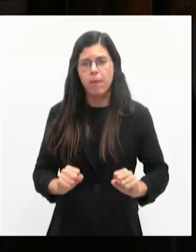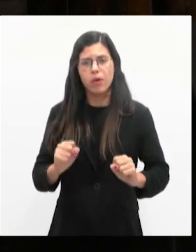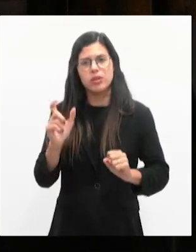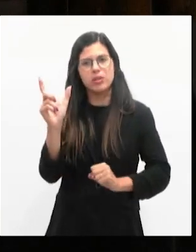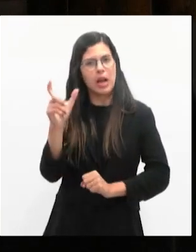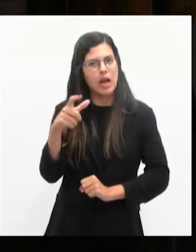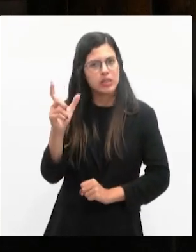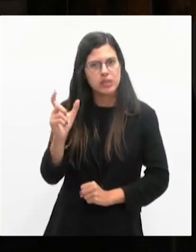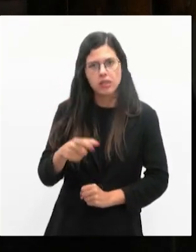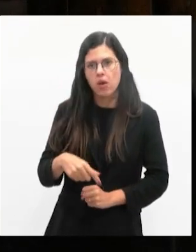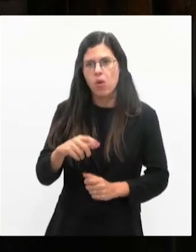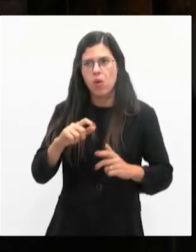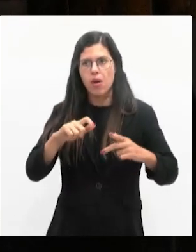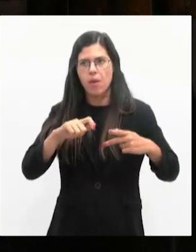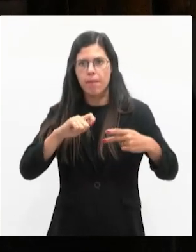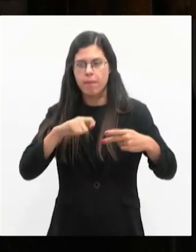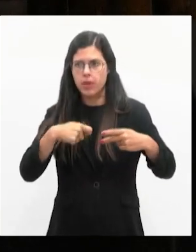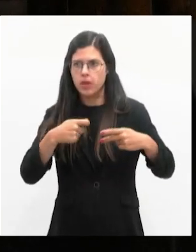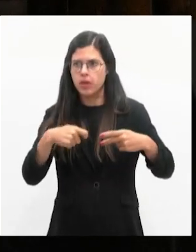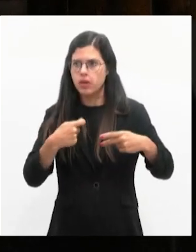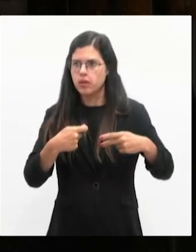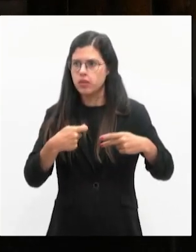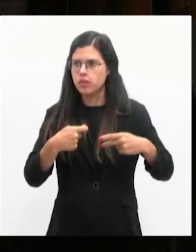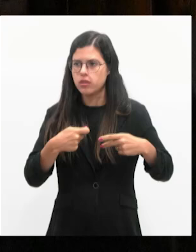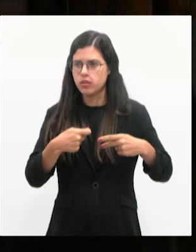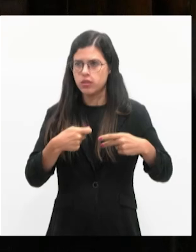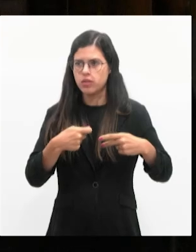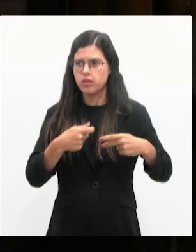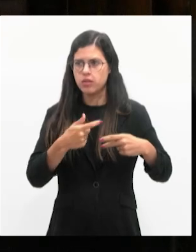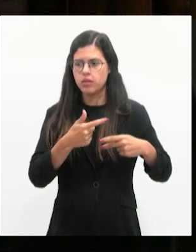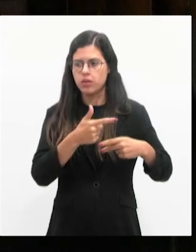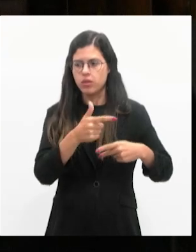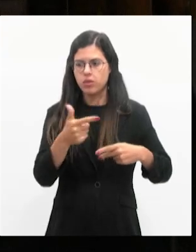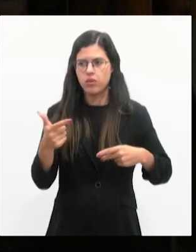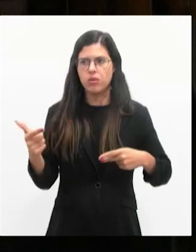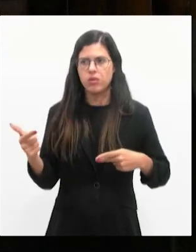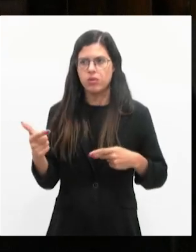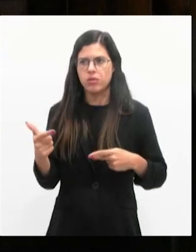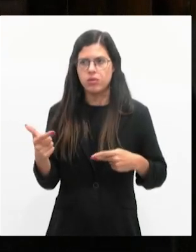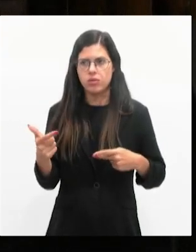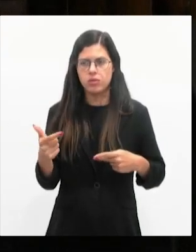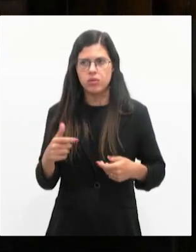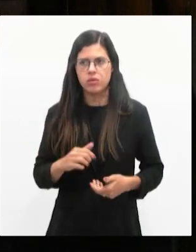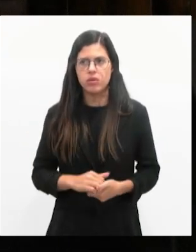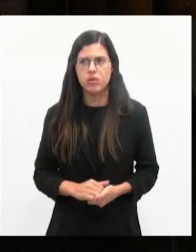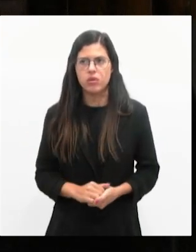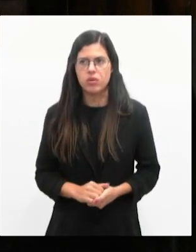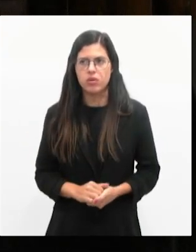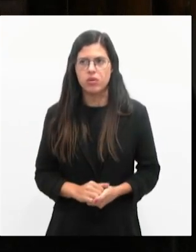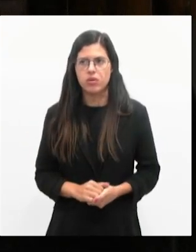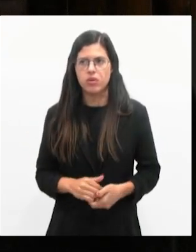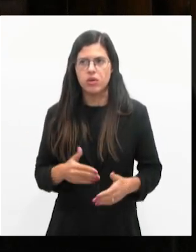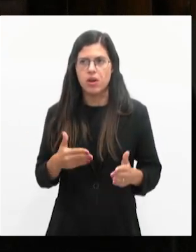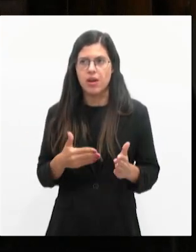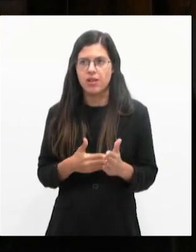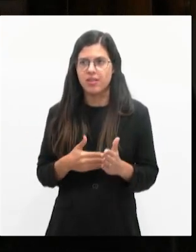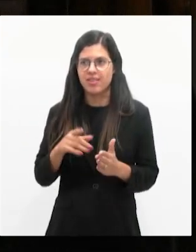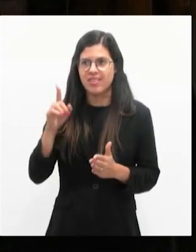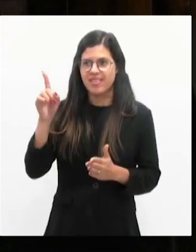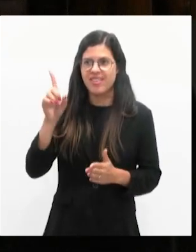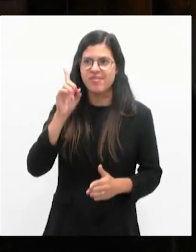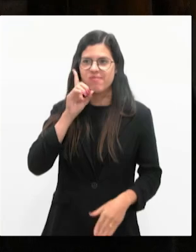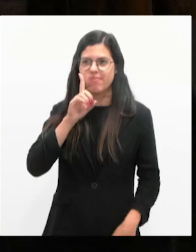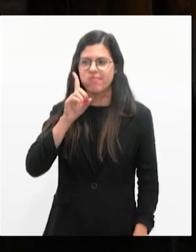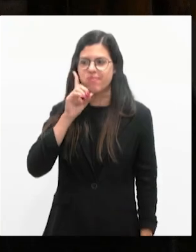débito, Pix, etc. Você vê? Até lá nos Estados Unidos,